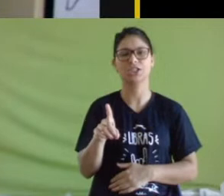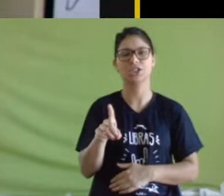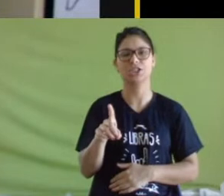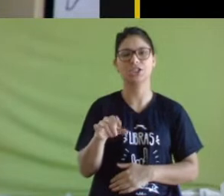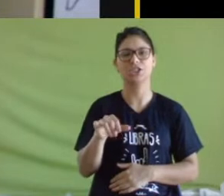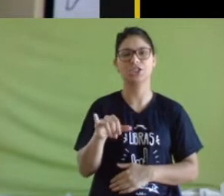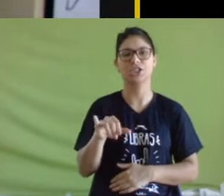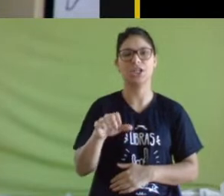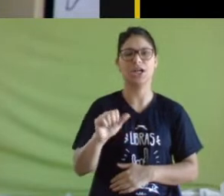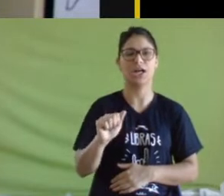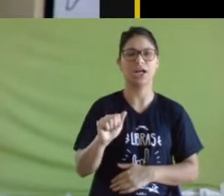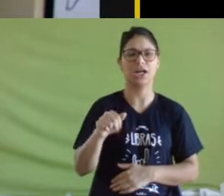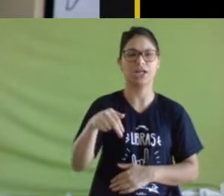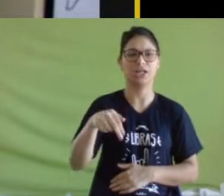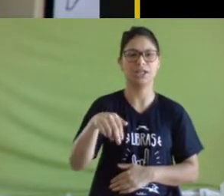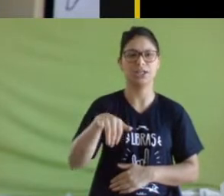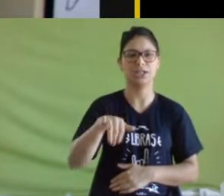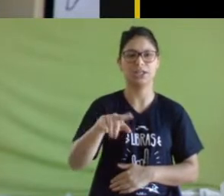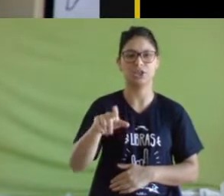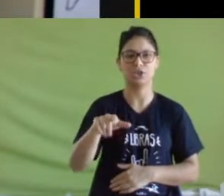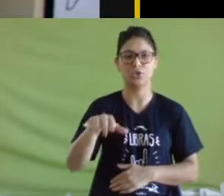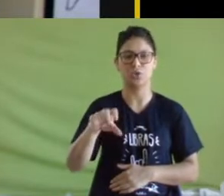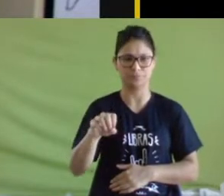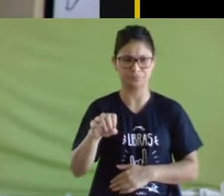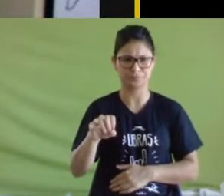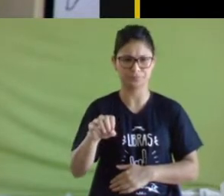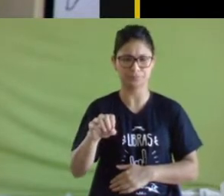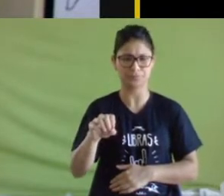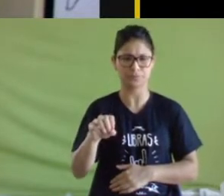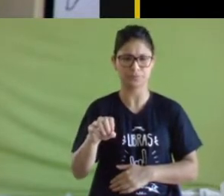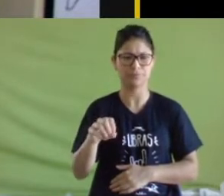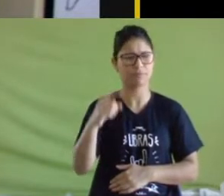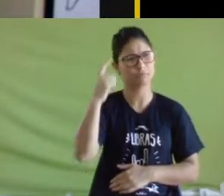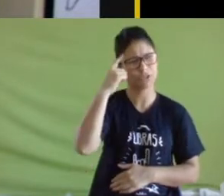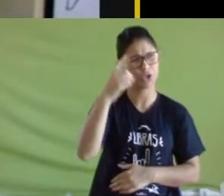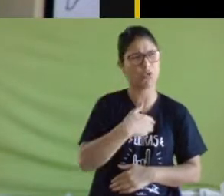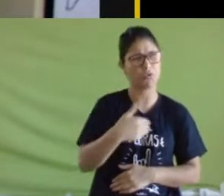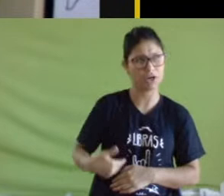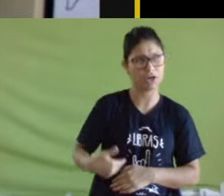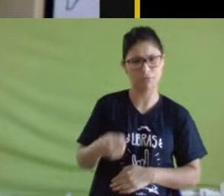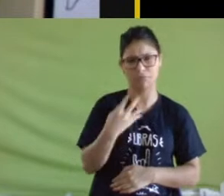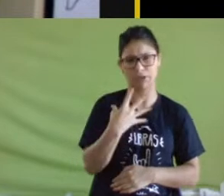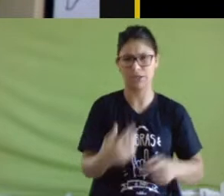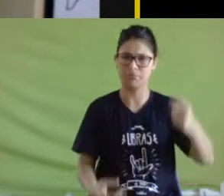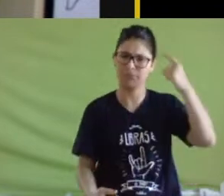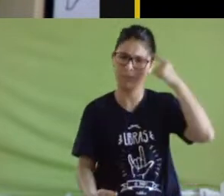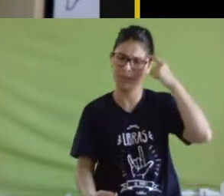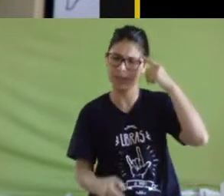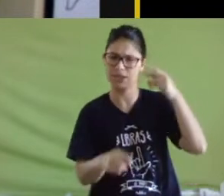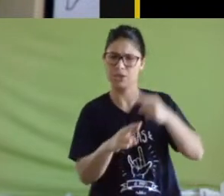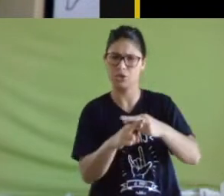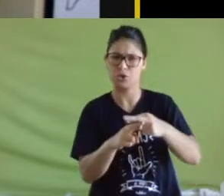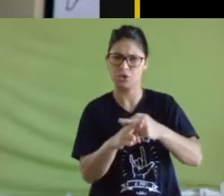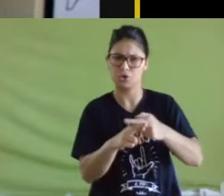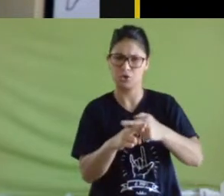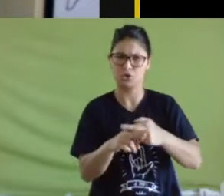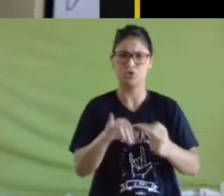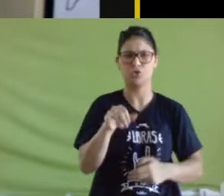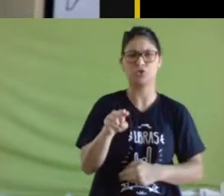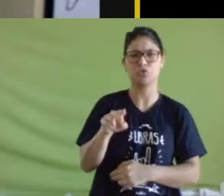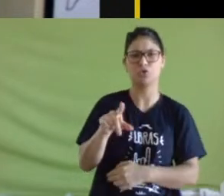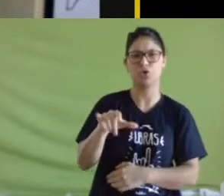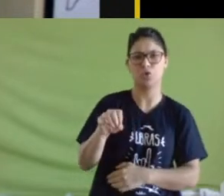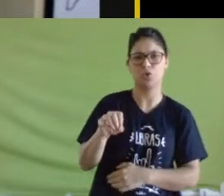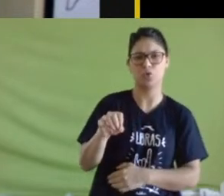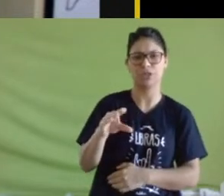Siracusa governa bem? E aí a gente pensa como um romano. Júlio César governa bem?